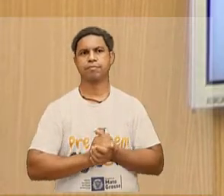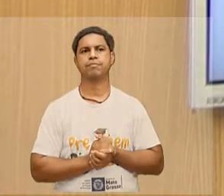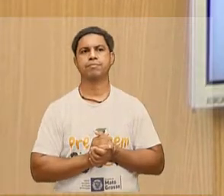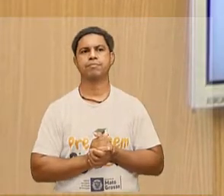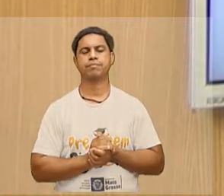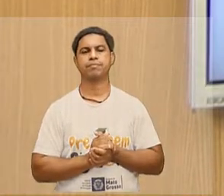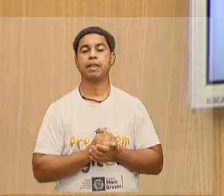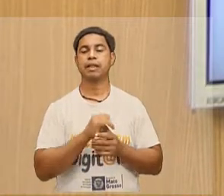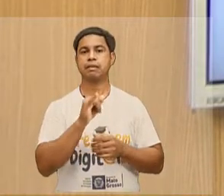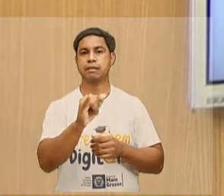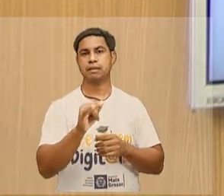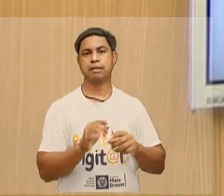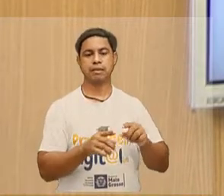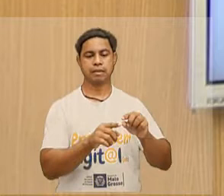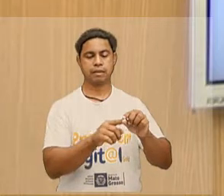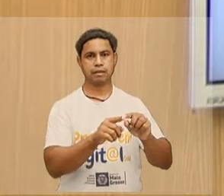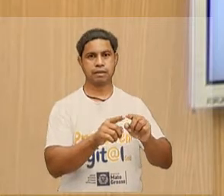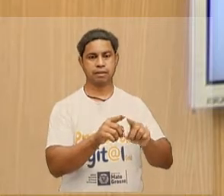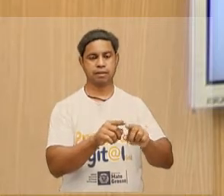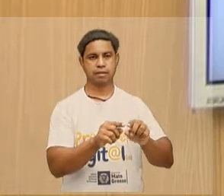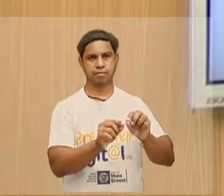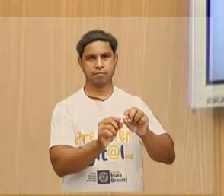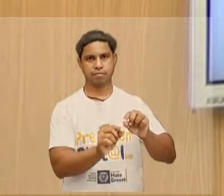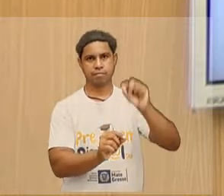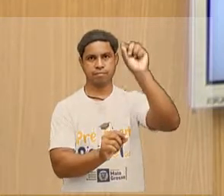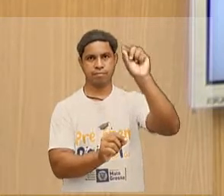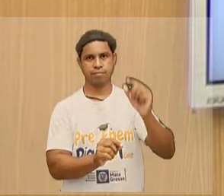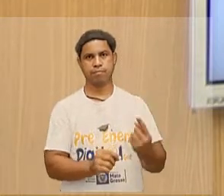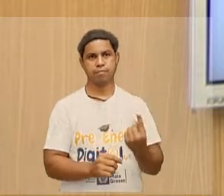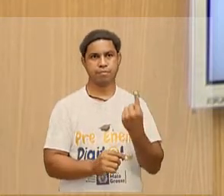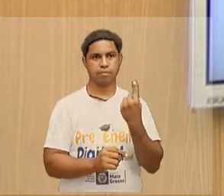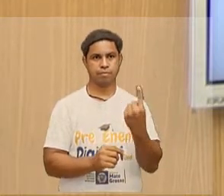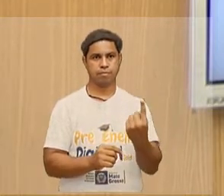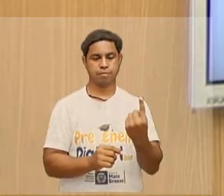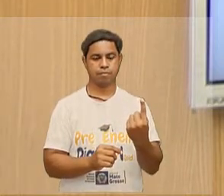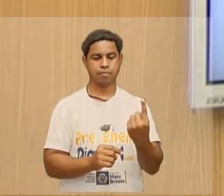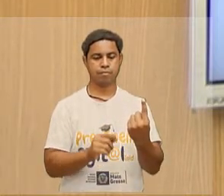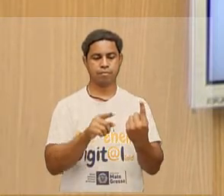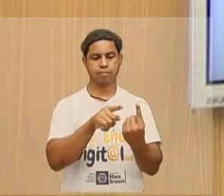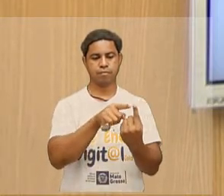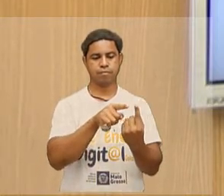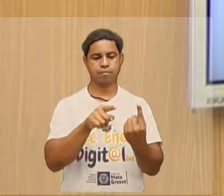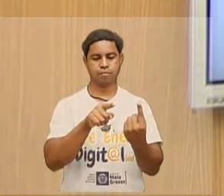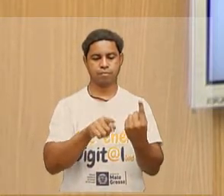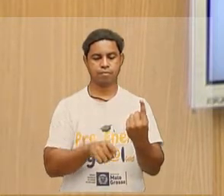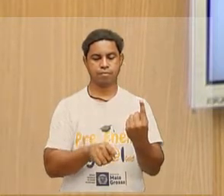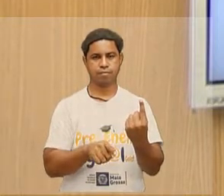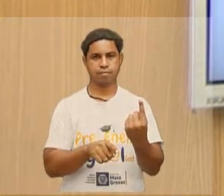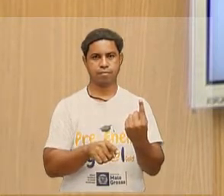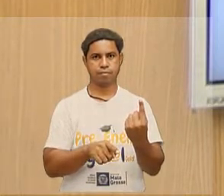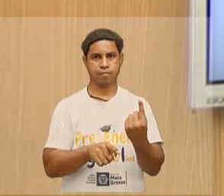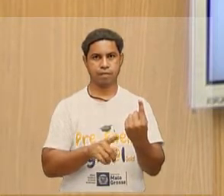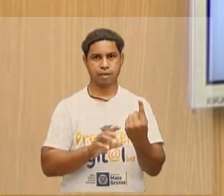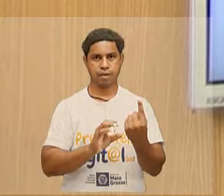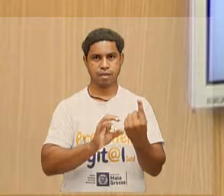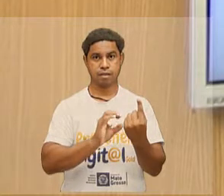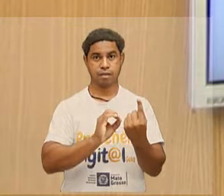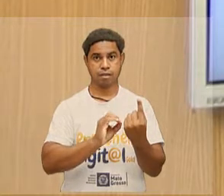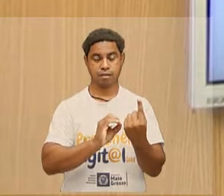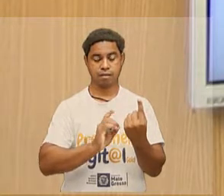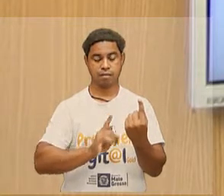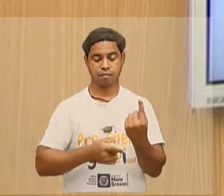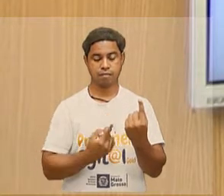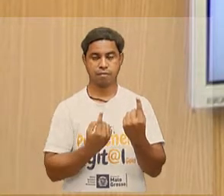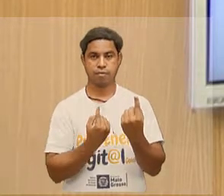Se nós dividirmos 1 por 0,1, o que eu estou fazendo? Estou dividindo a DDP